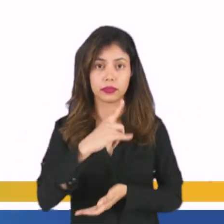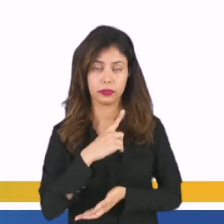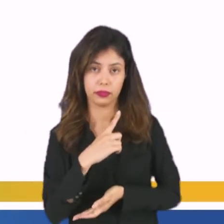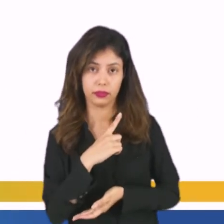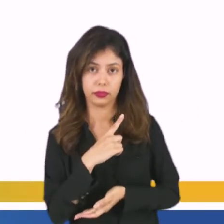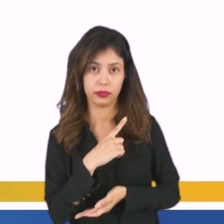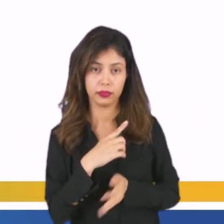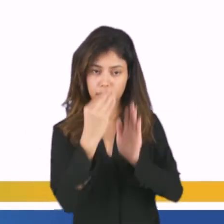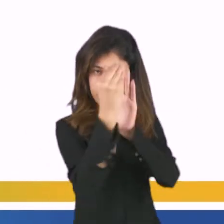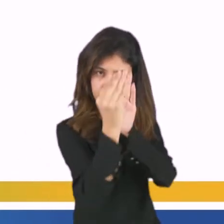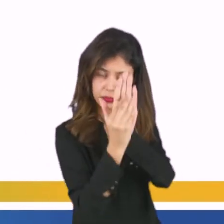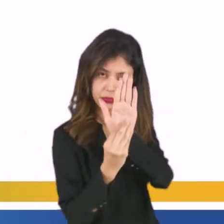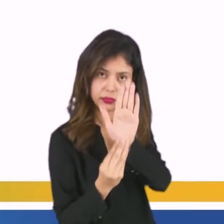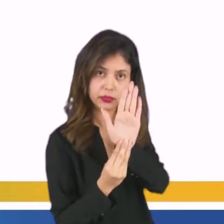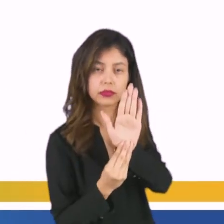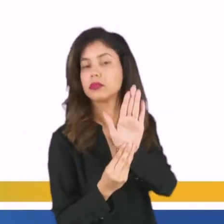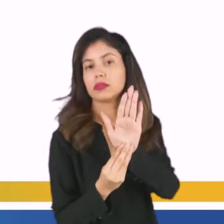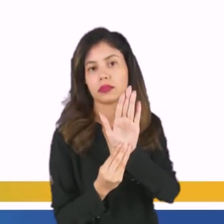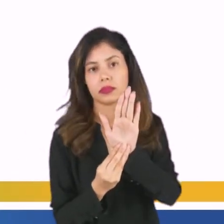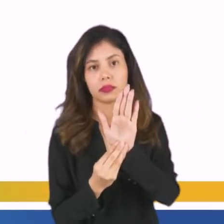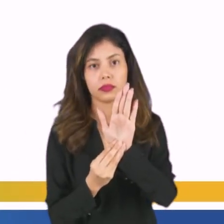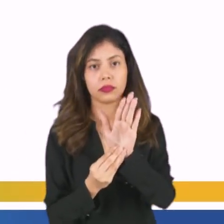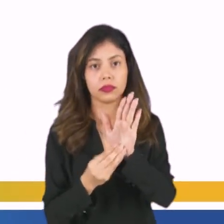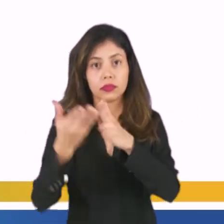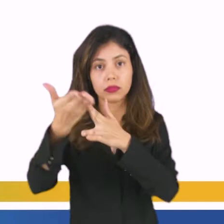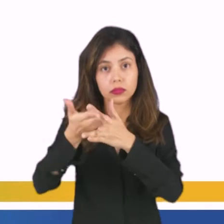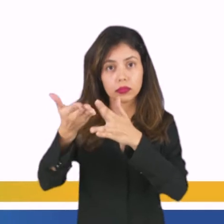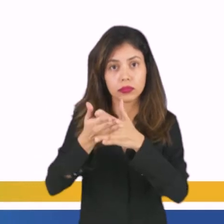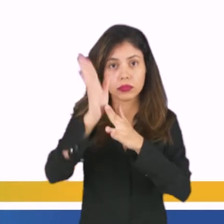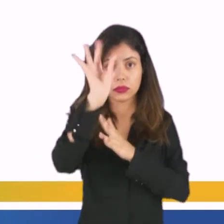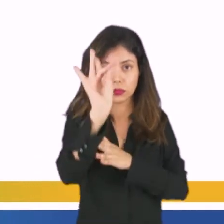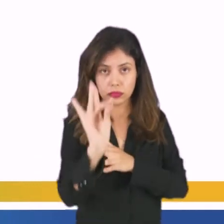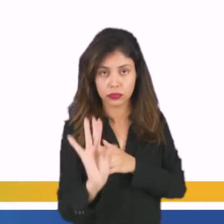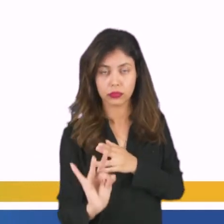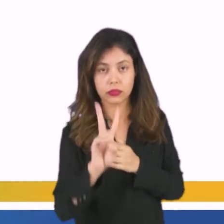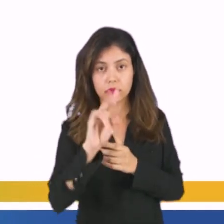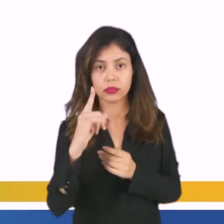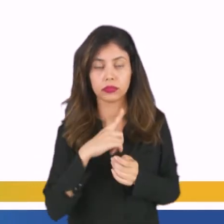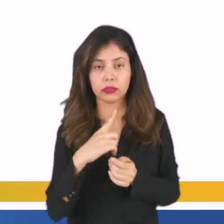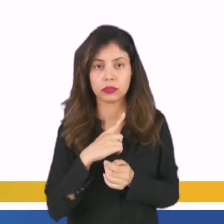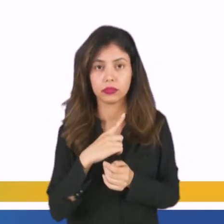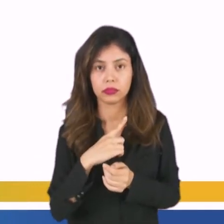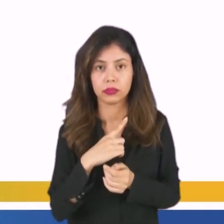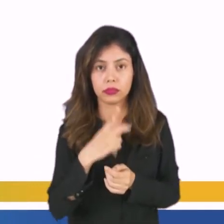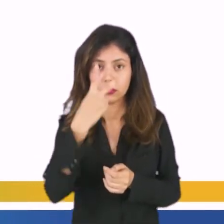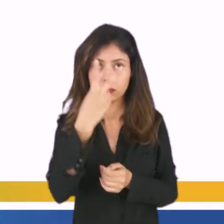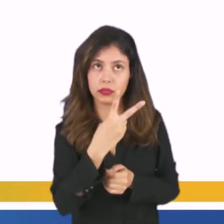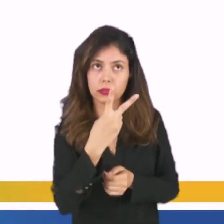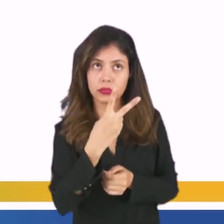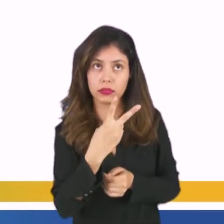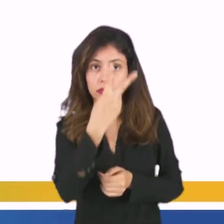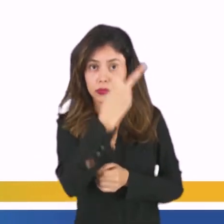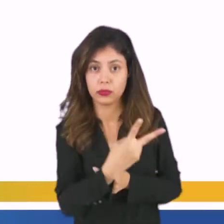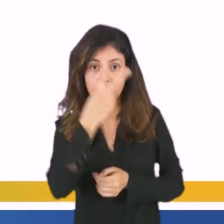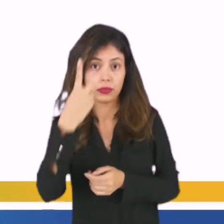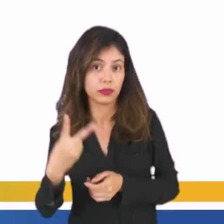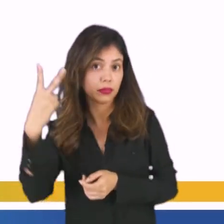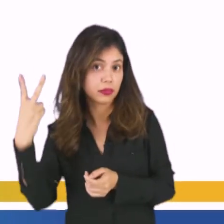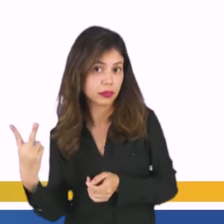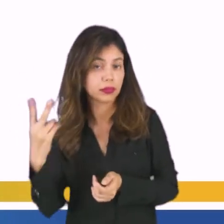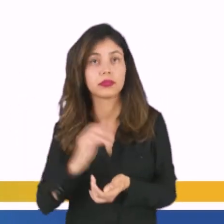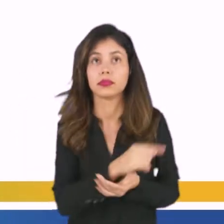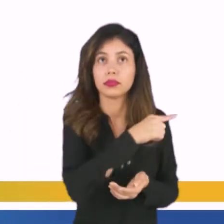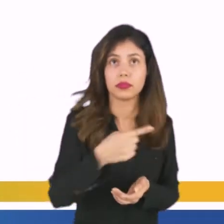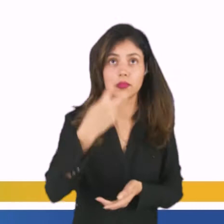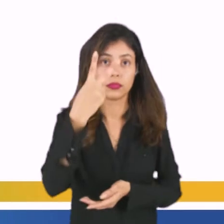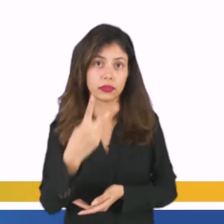ter um padrão. E esse padrão, ou intervalo, ele está para 2 em 2.